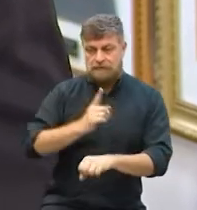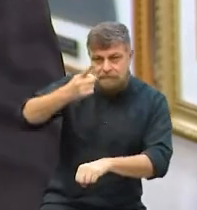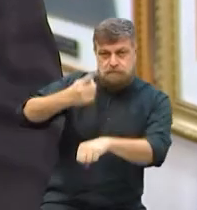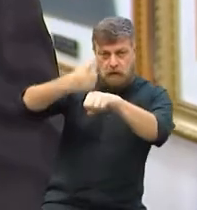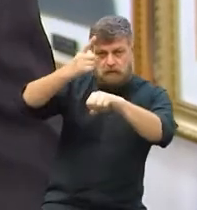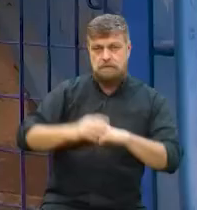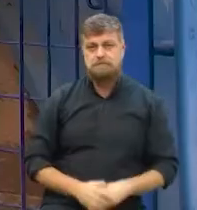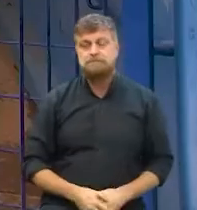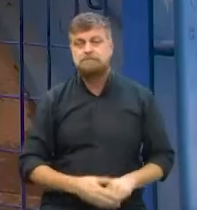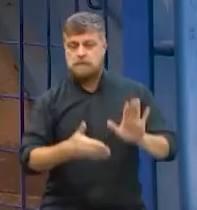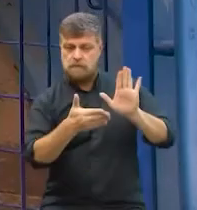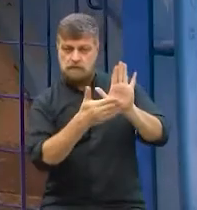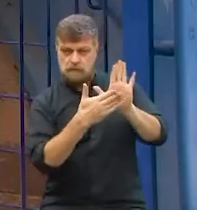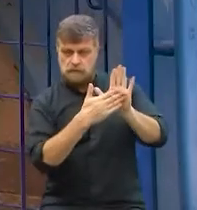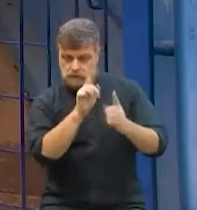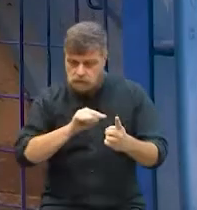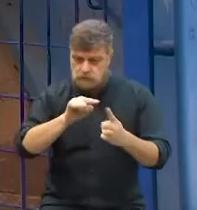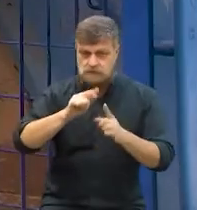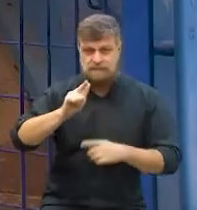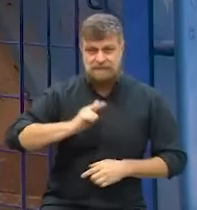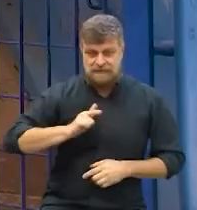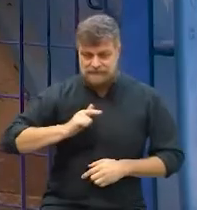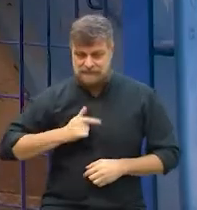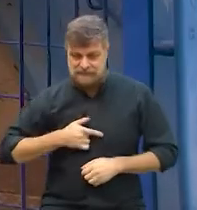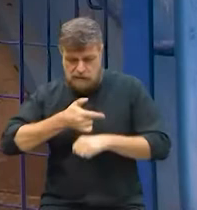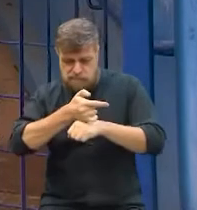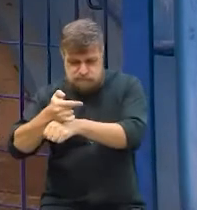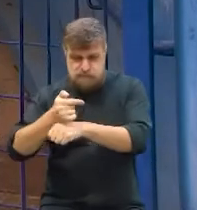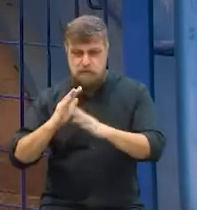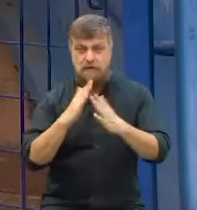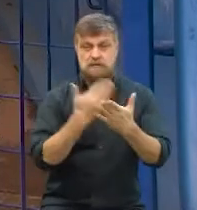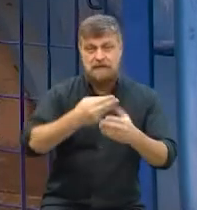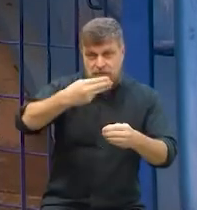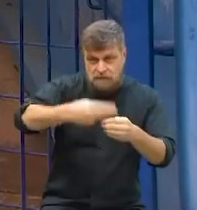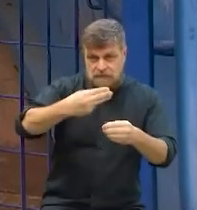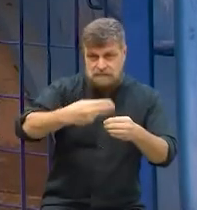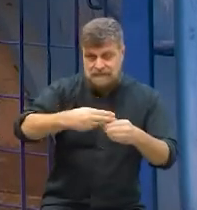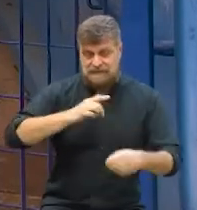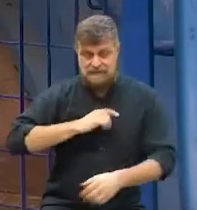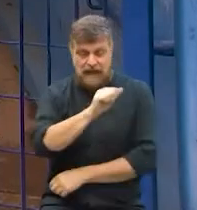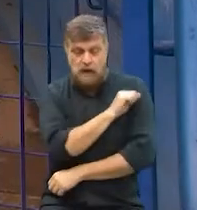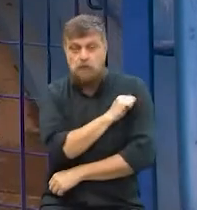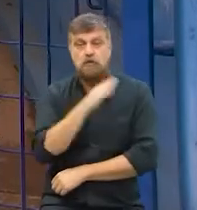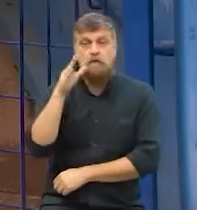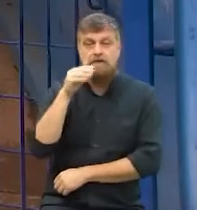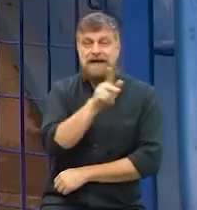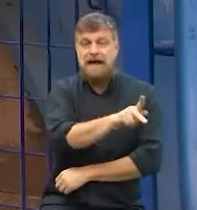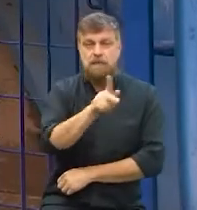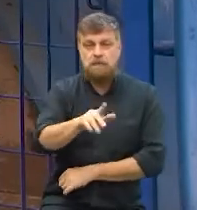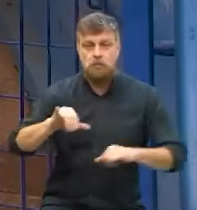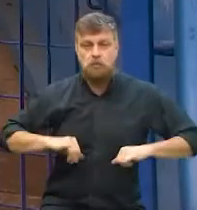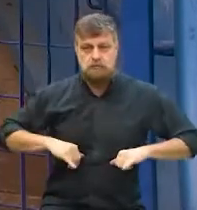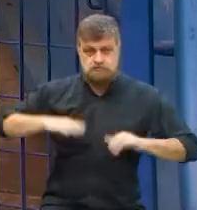para situações como essa. Pois é, a proposta tem como finalidade prevenir ataques em escolas municipais contra alunos,